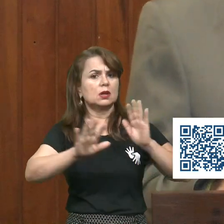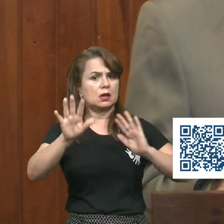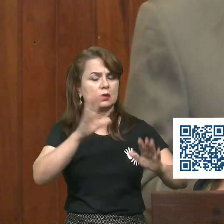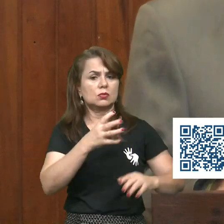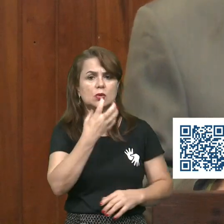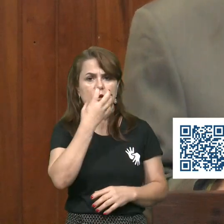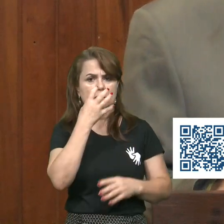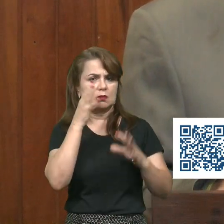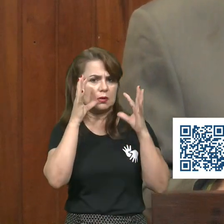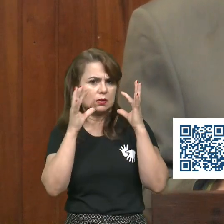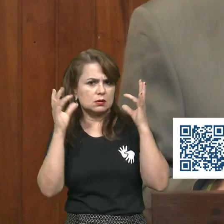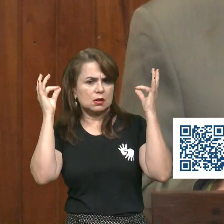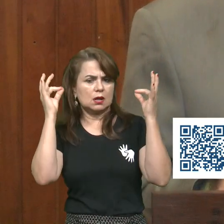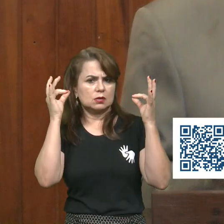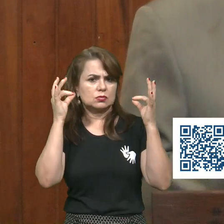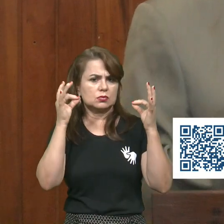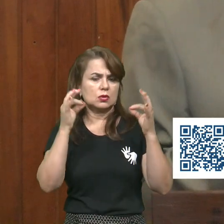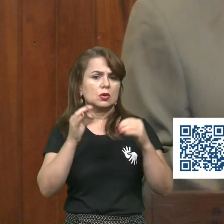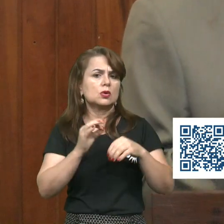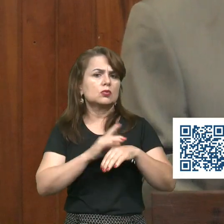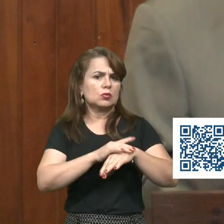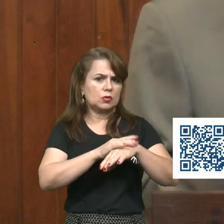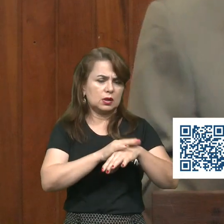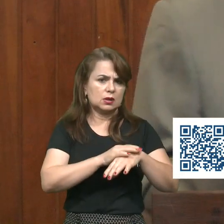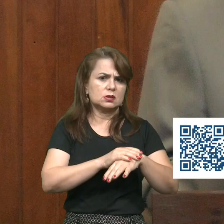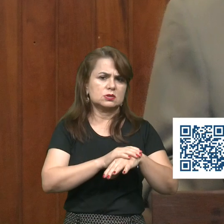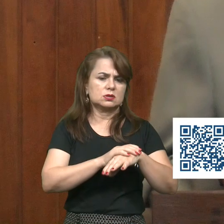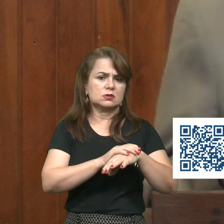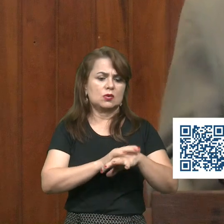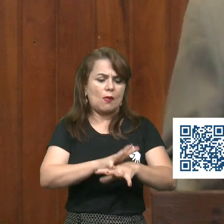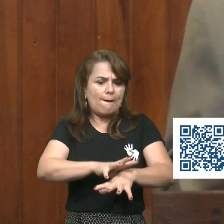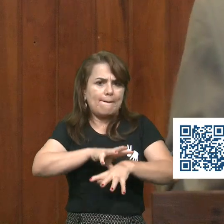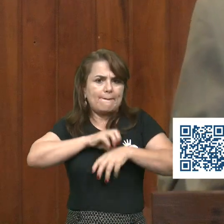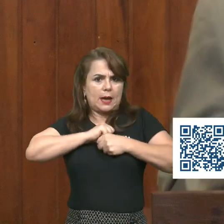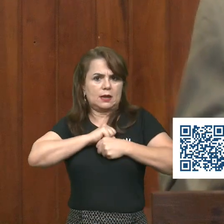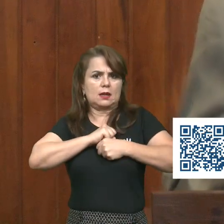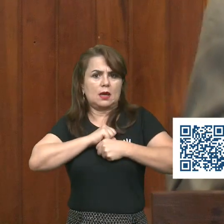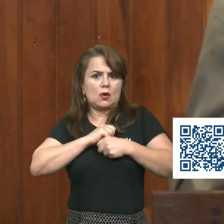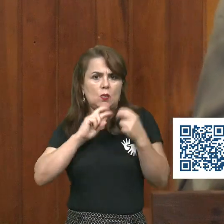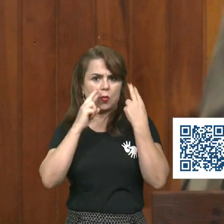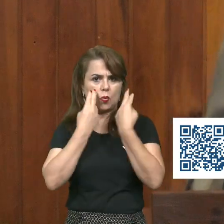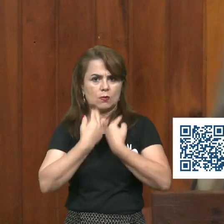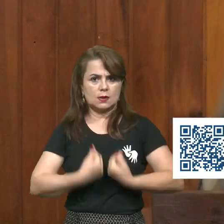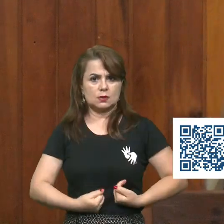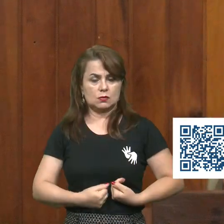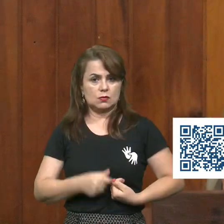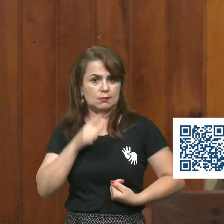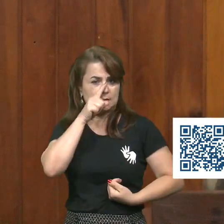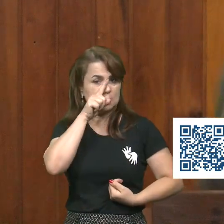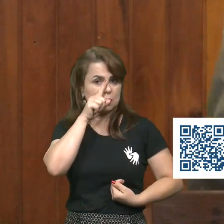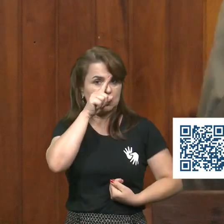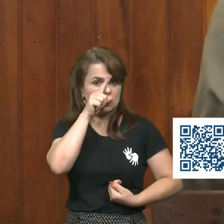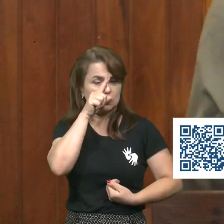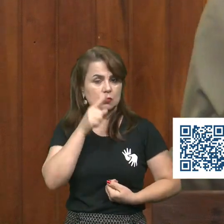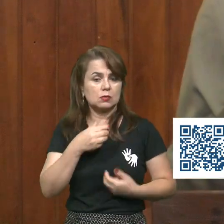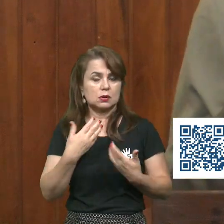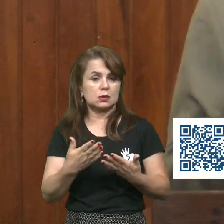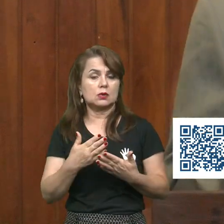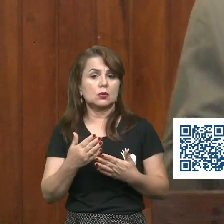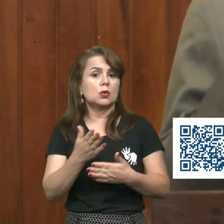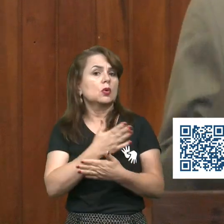animais ao homem, conhecidas como zoonoses, que possam estar ocorrendo. Todos